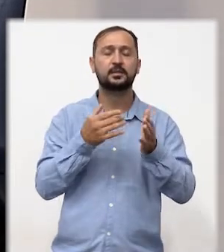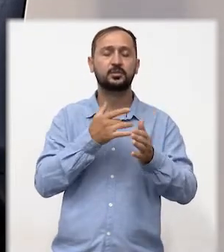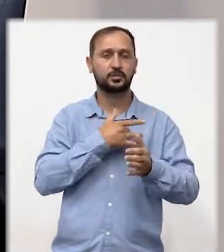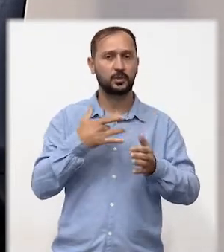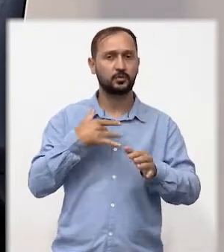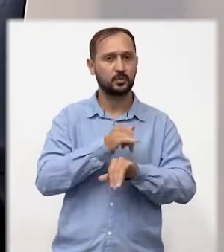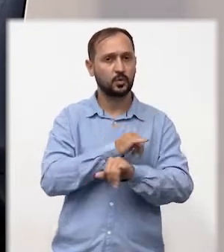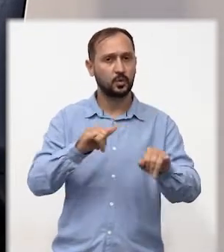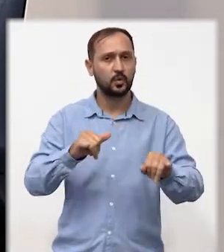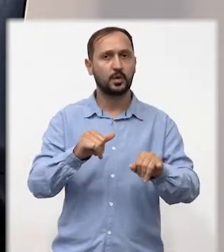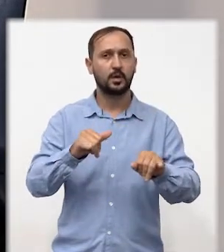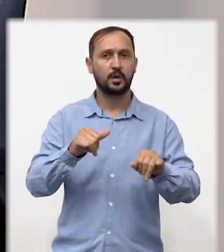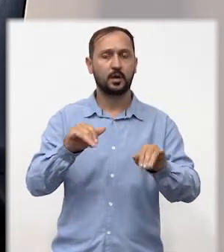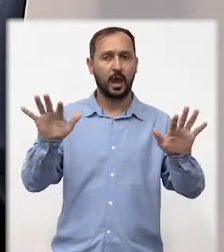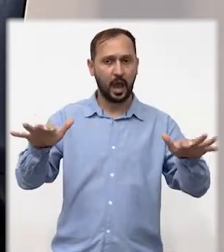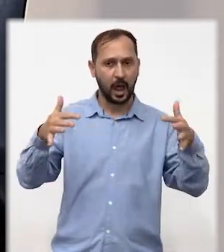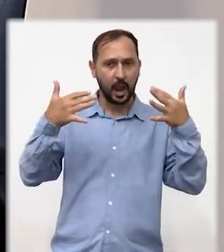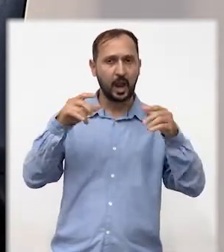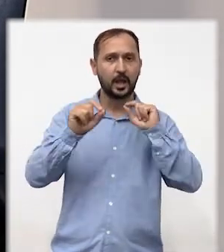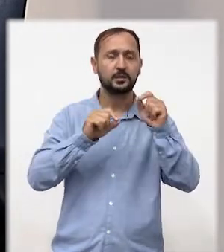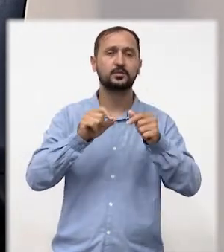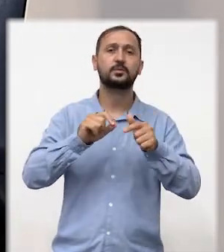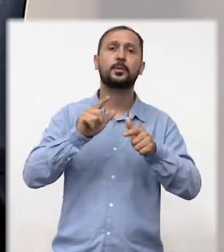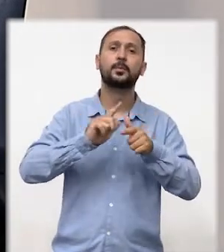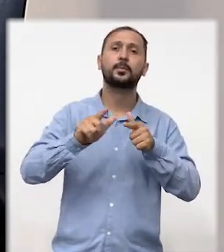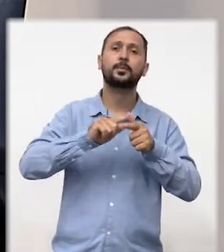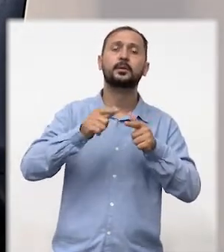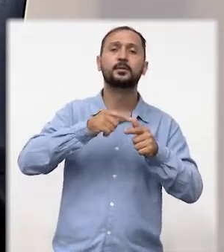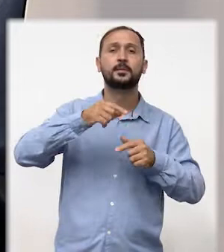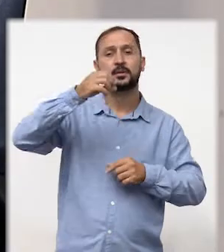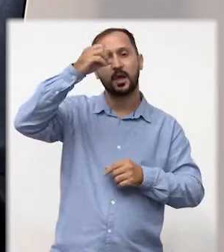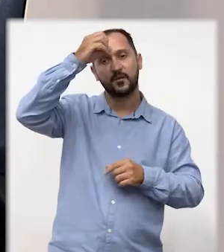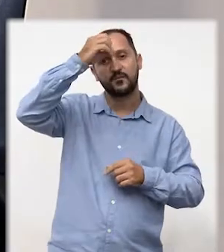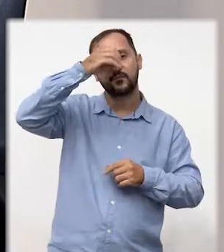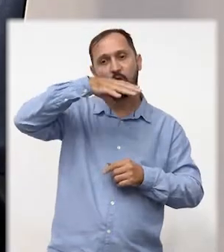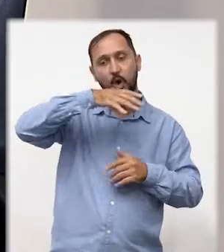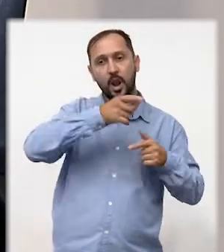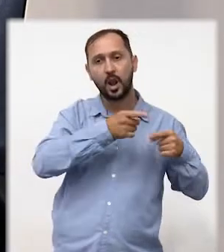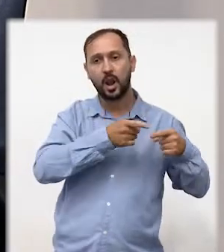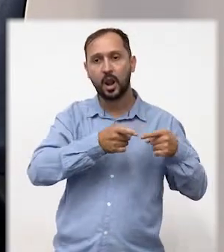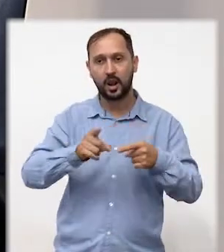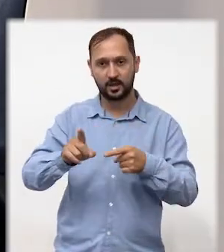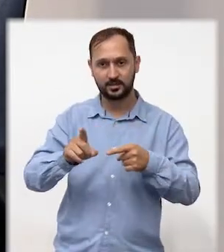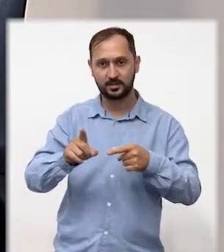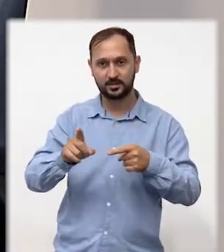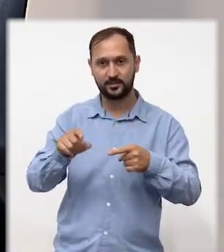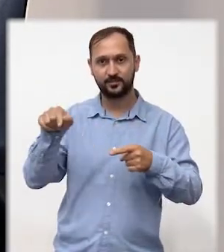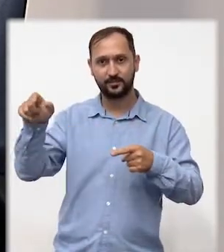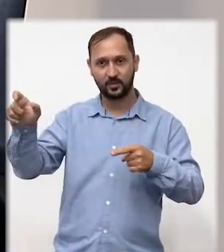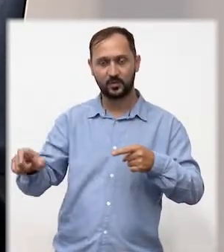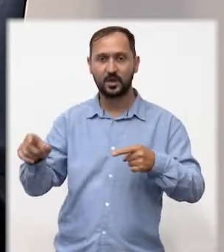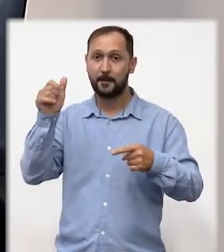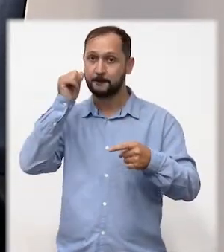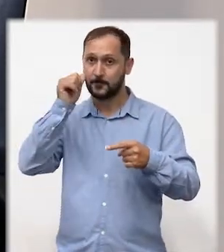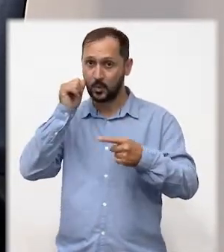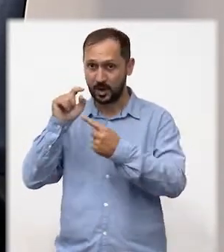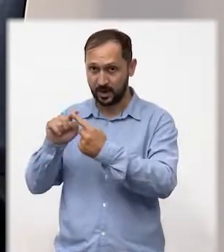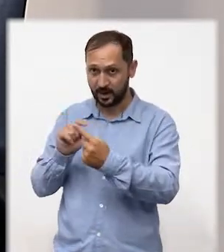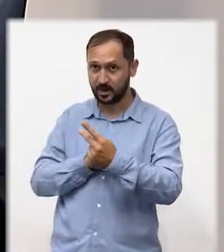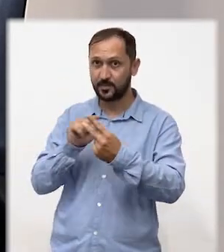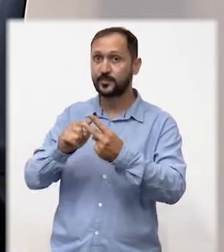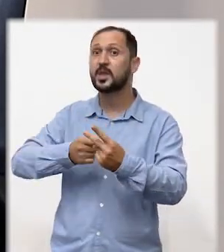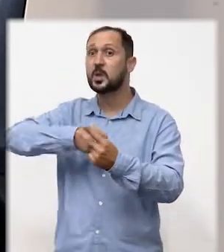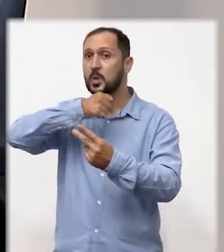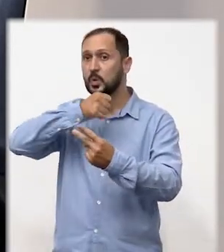saúde gerou alerta para uma série de problemas. A violência doméstica contra a mulher, criança e o idoso.